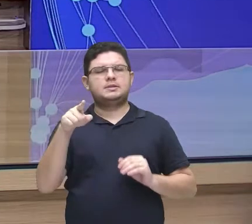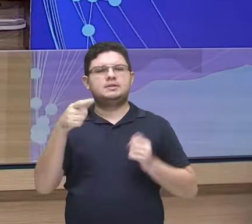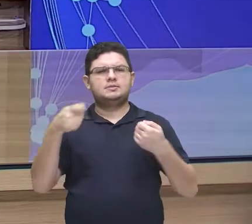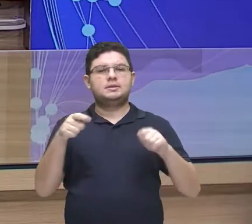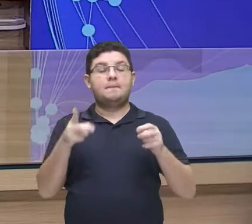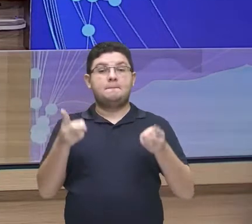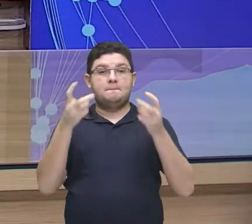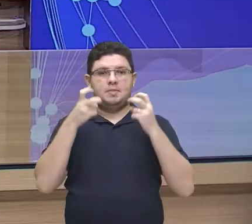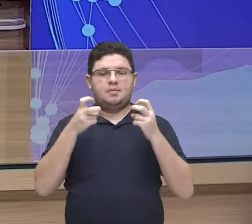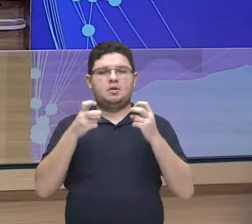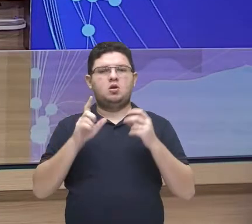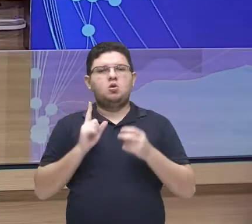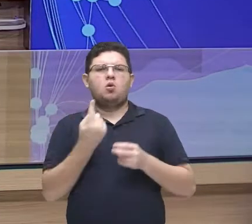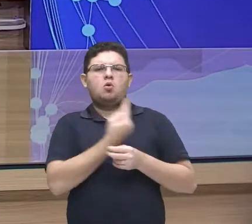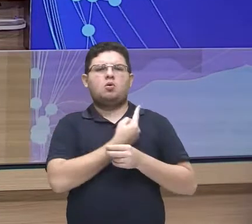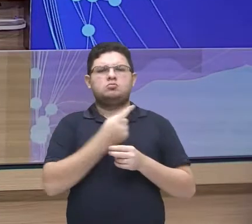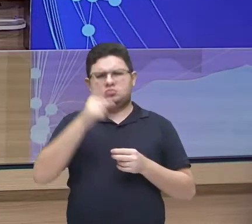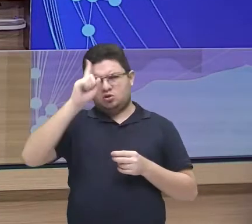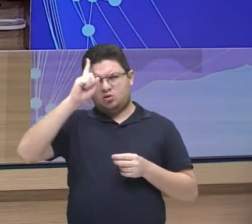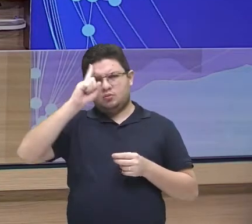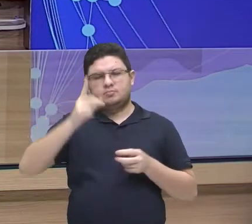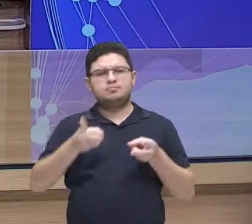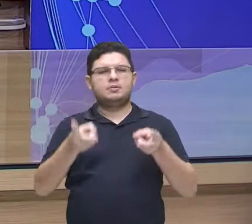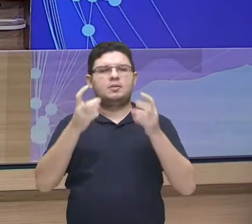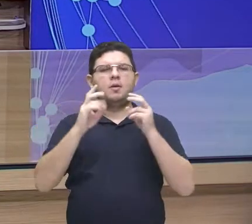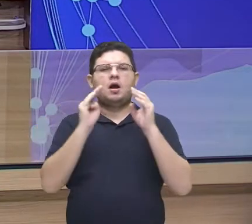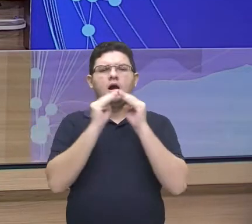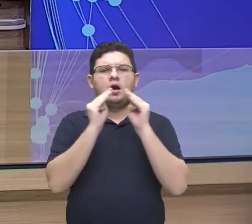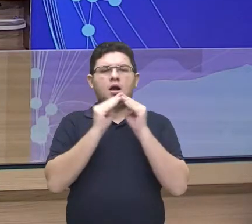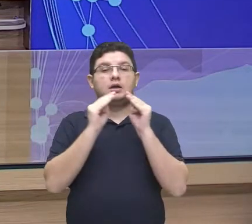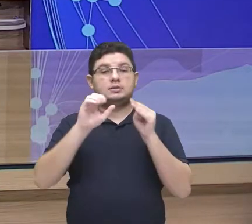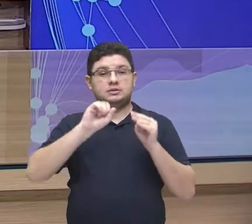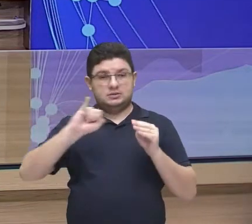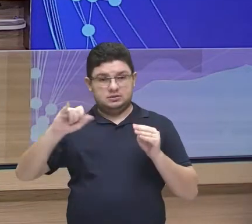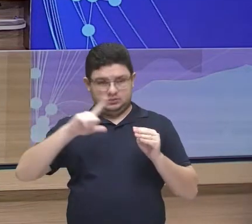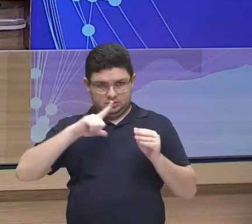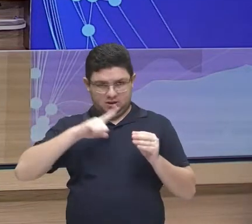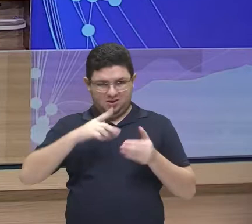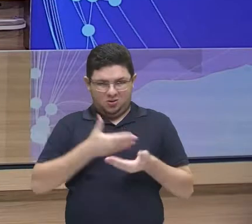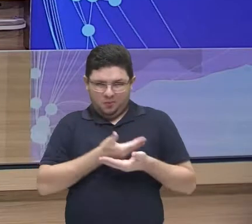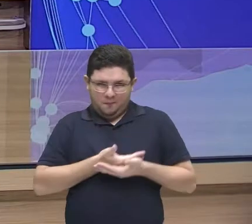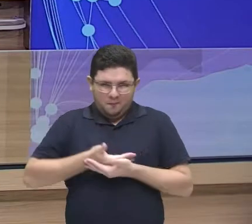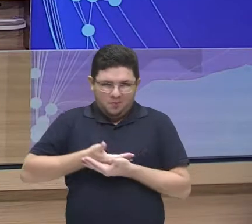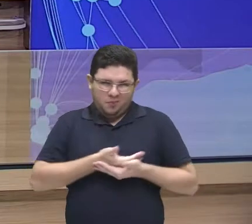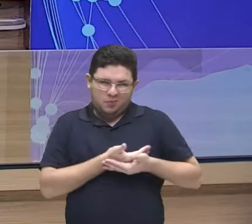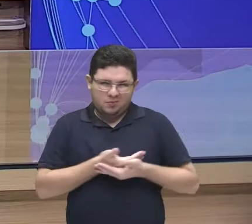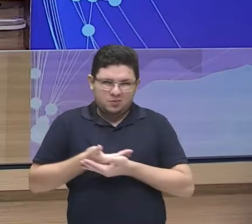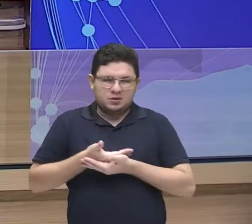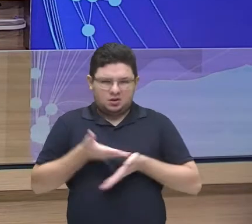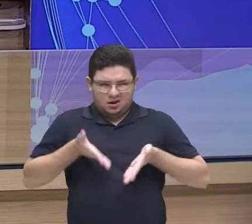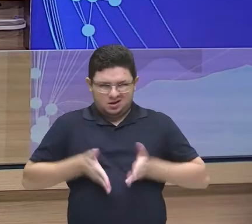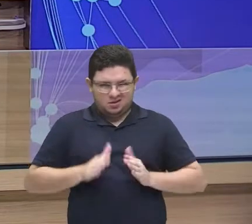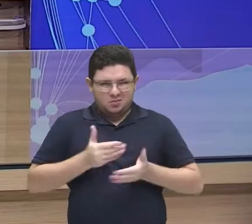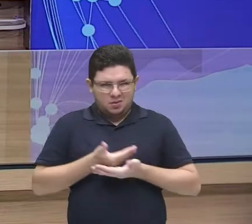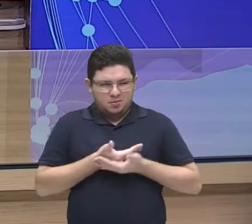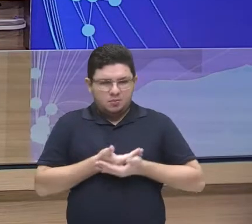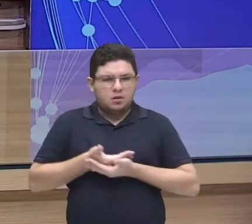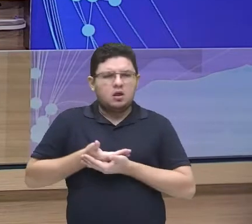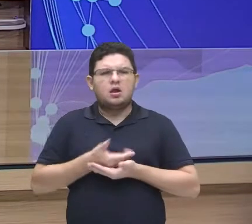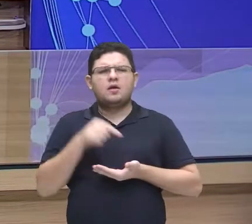gente vê isso todo dia em casa, quando tem um recém-nascido. E a gente percebe que o recém-nascido, o que é que ele